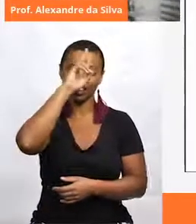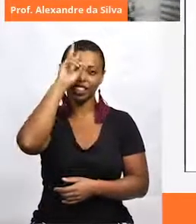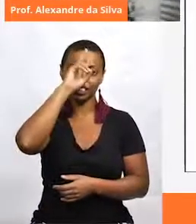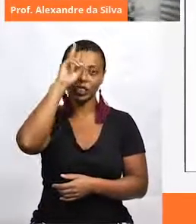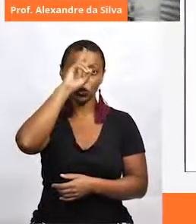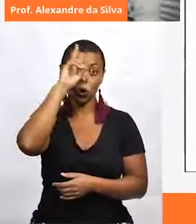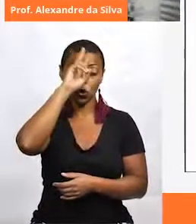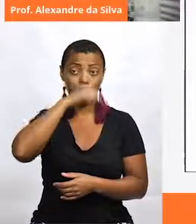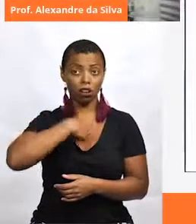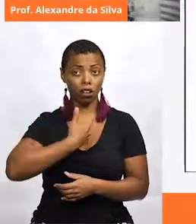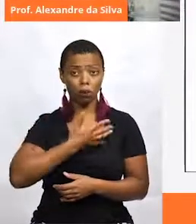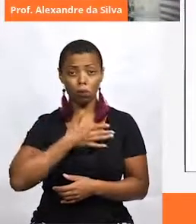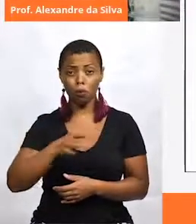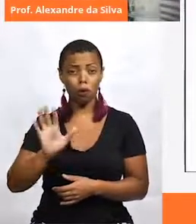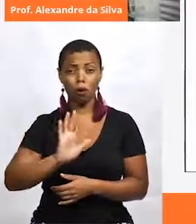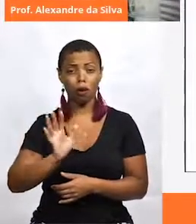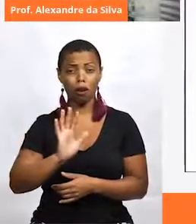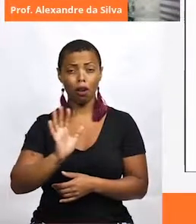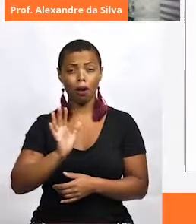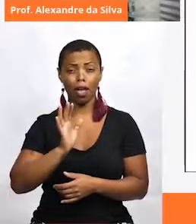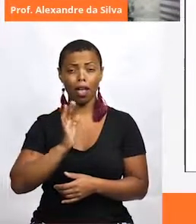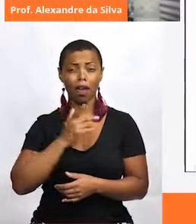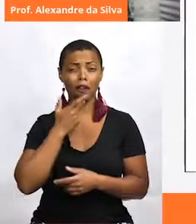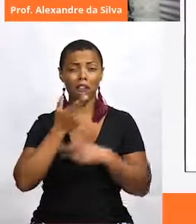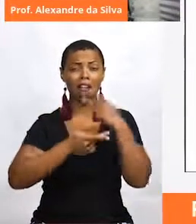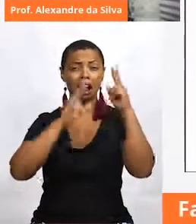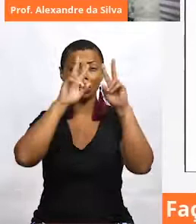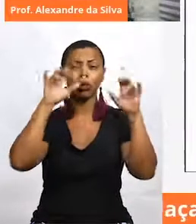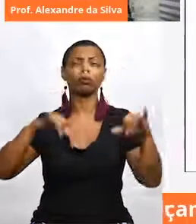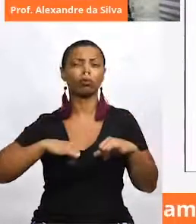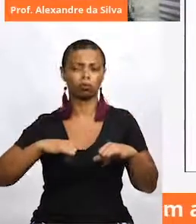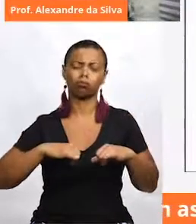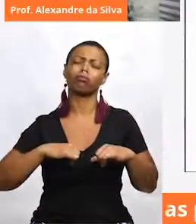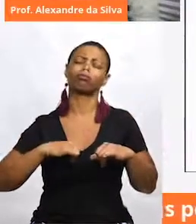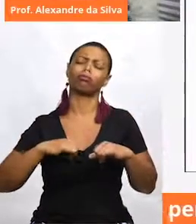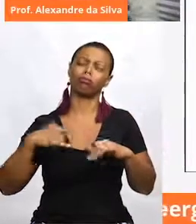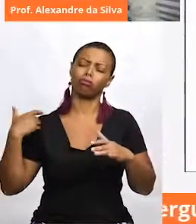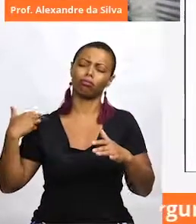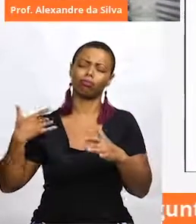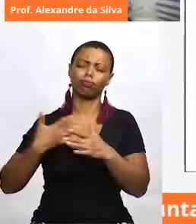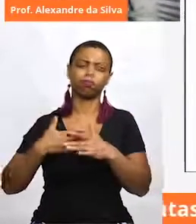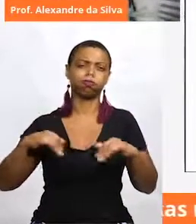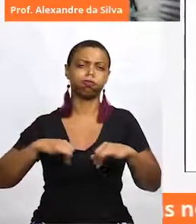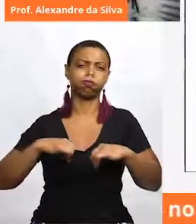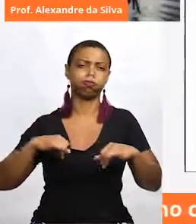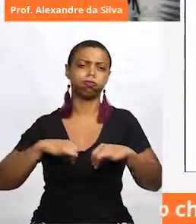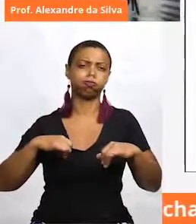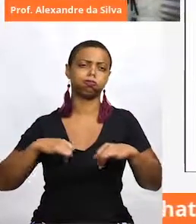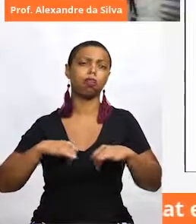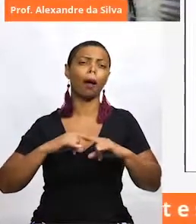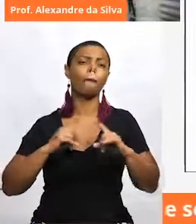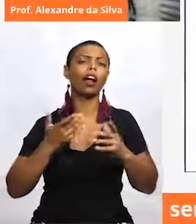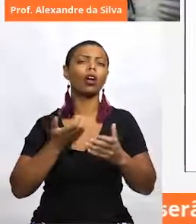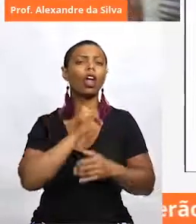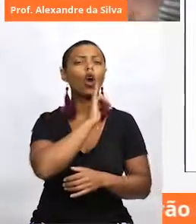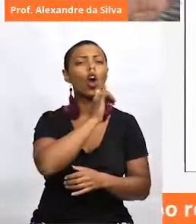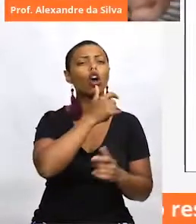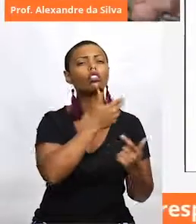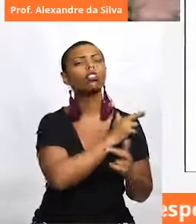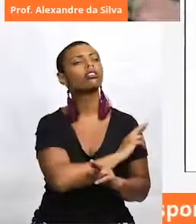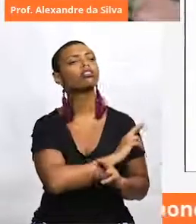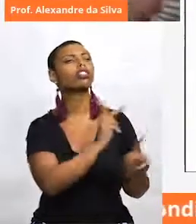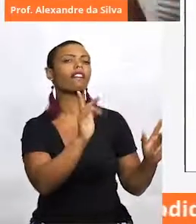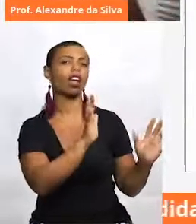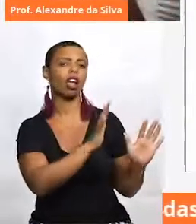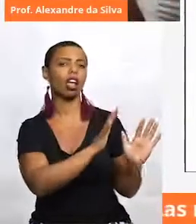não quero traduzir muito em sofrimento, veja, tem sofrimento sim, mas eu quero fazer uma outra narrativa, talvez, e contar